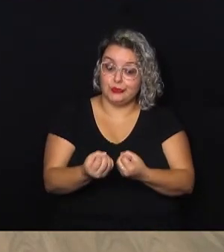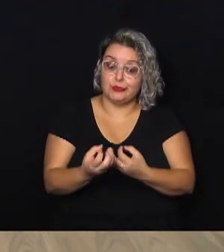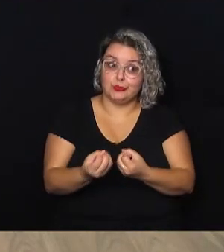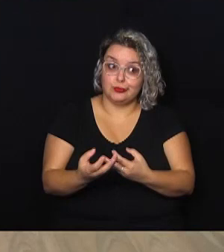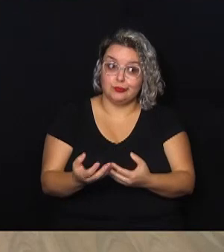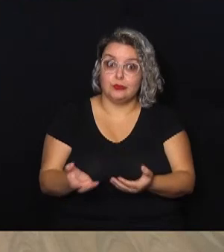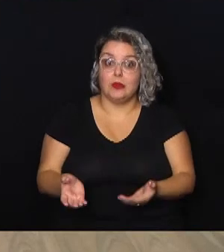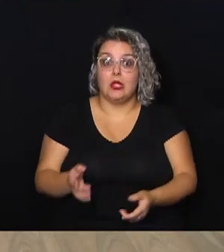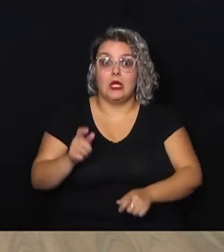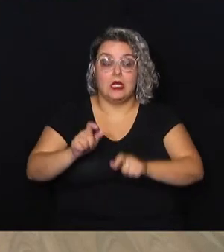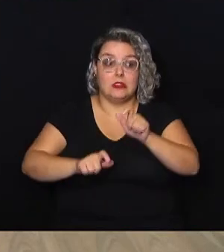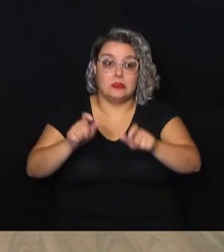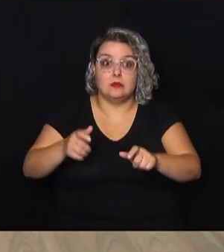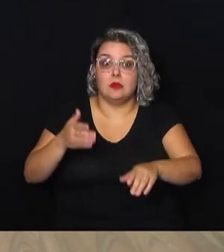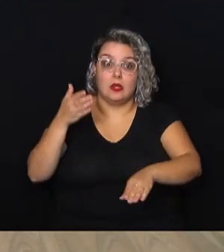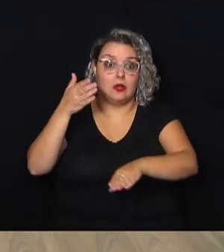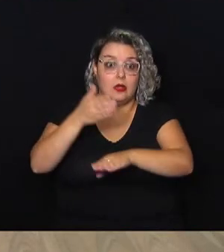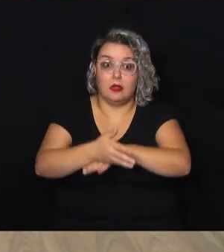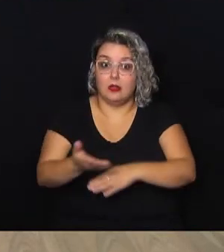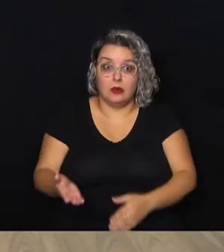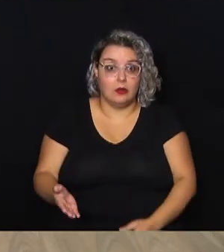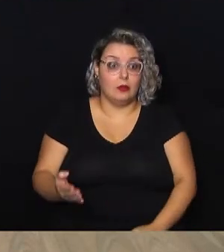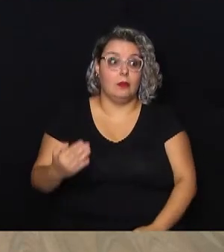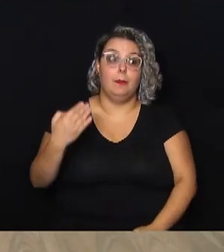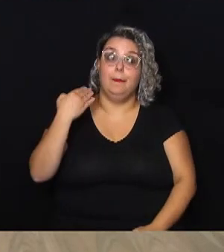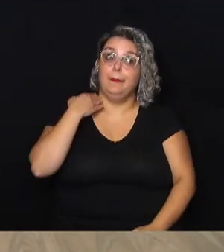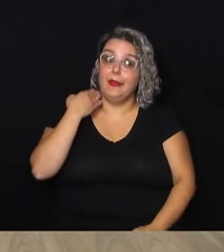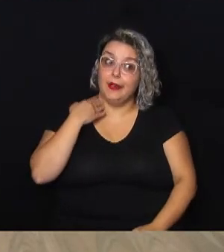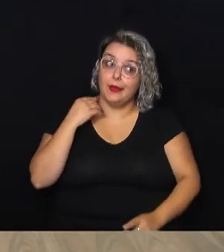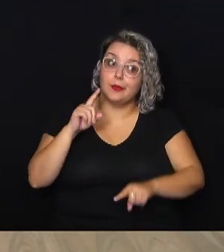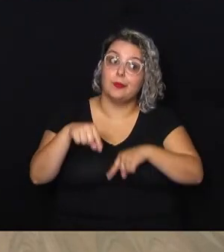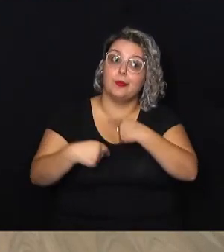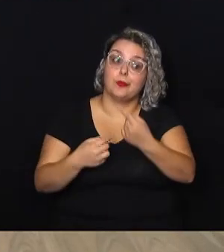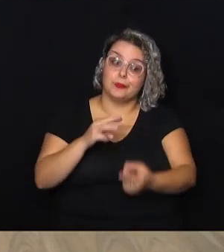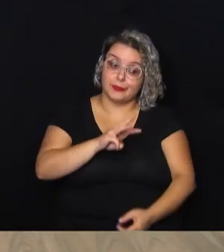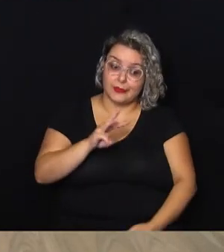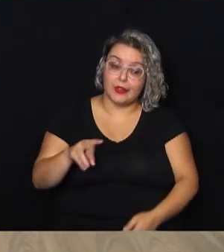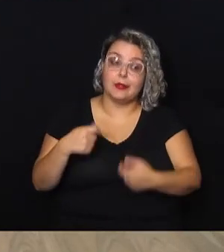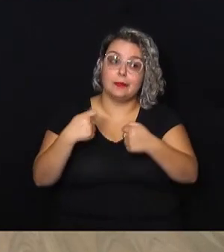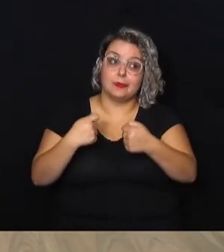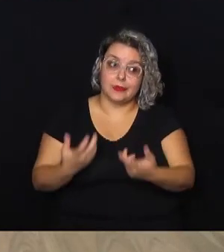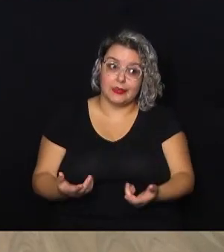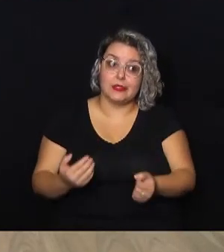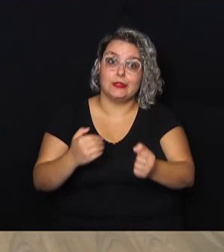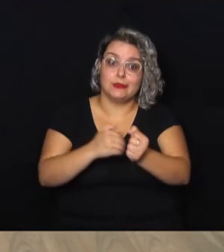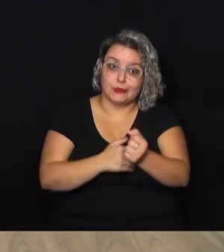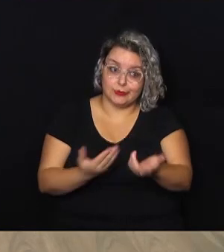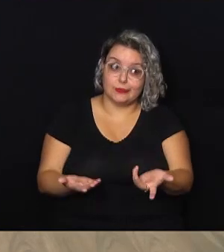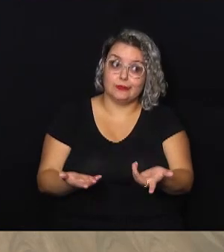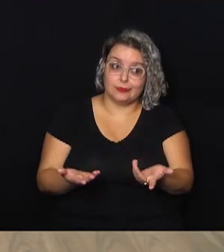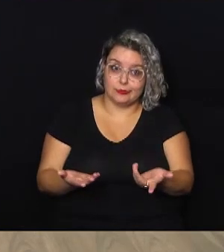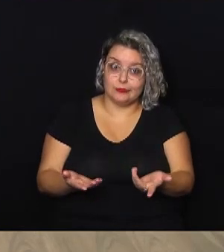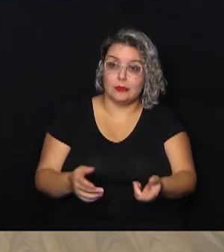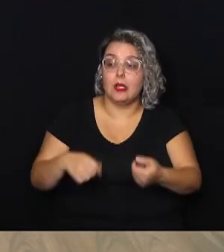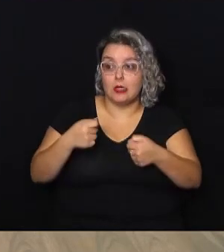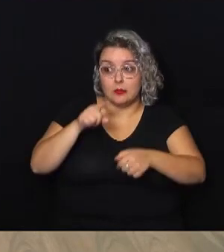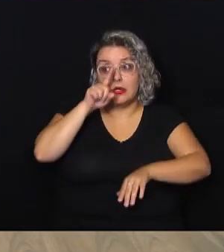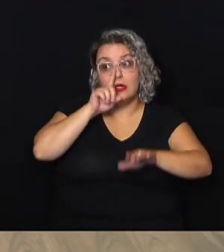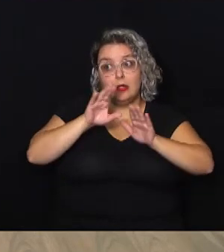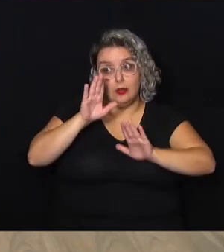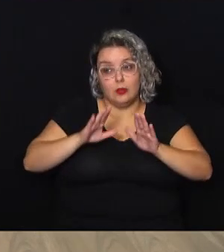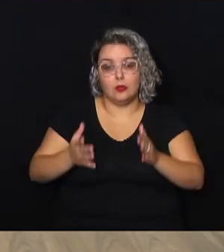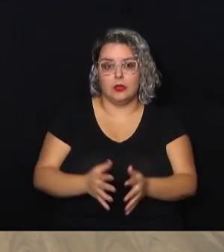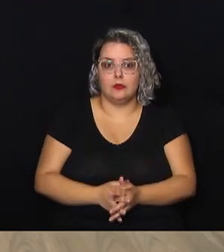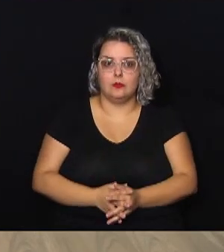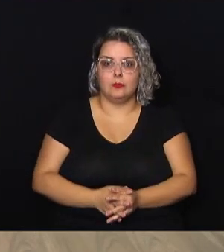vezes a pessoa acessa até banco, outros sites que precisa de senha, então é algo que precisa tomar muito cuidado.